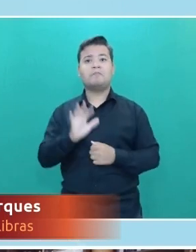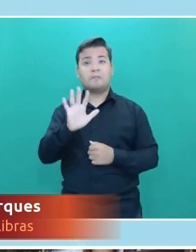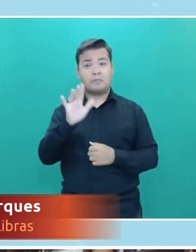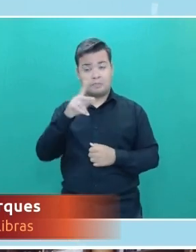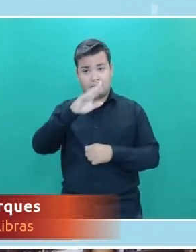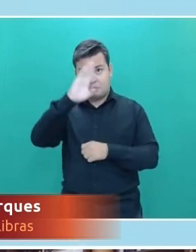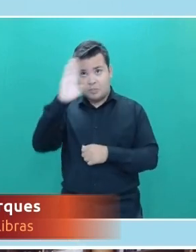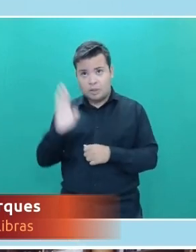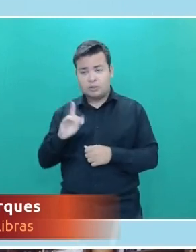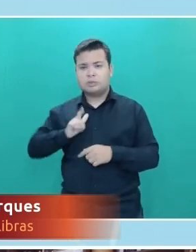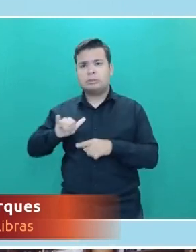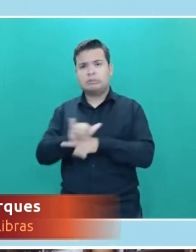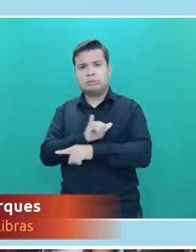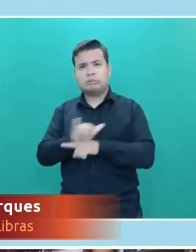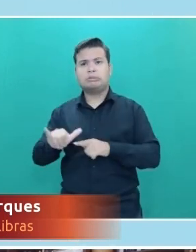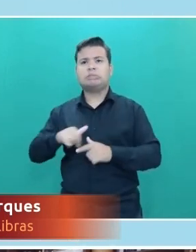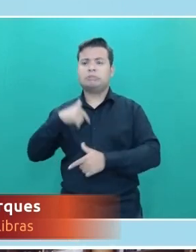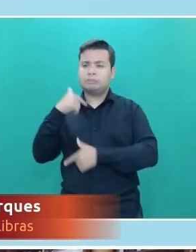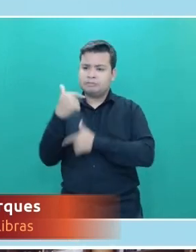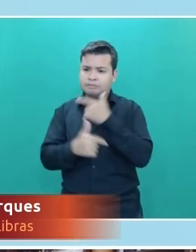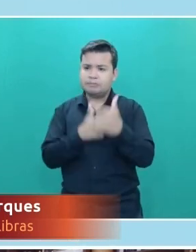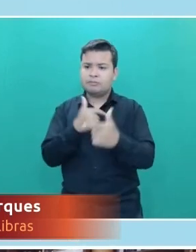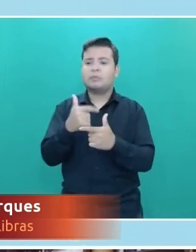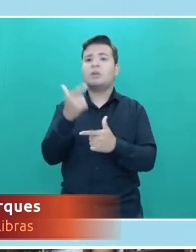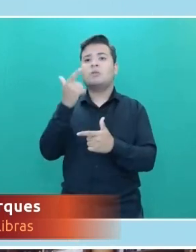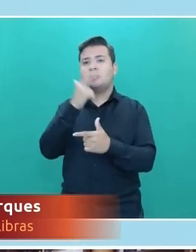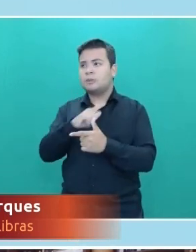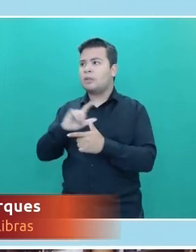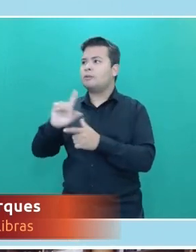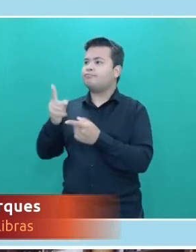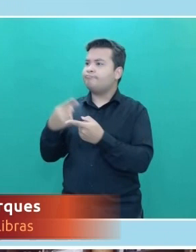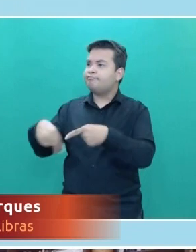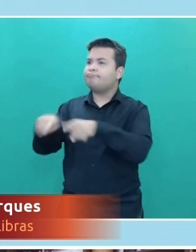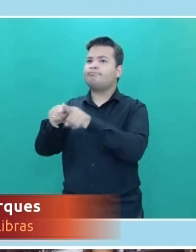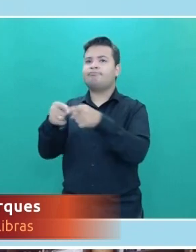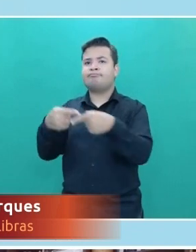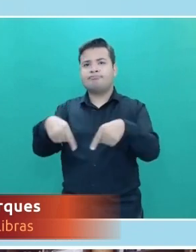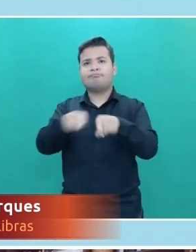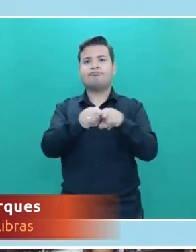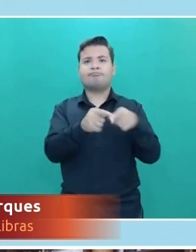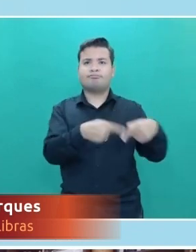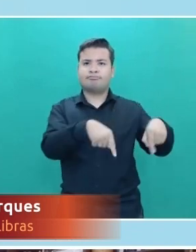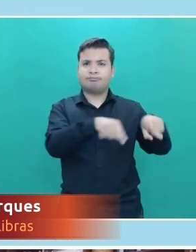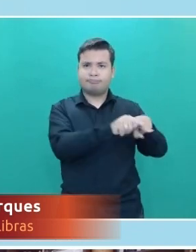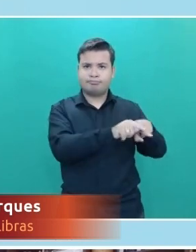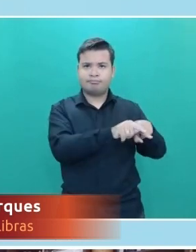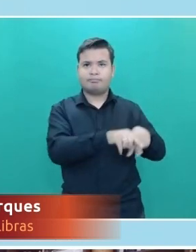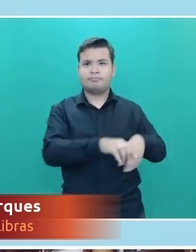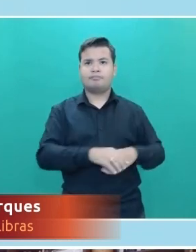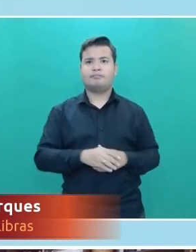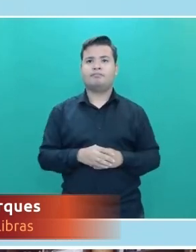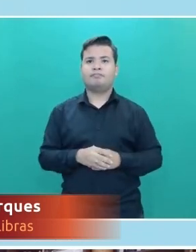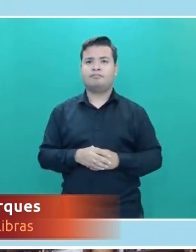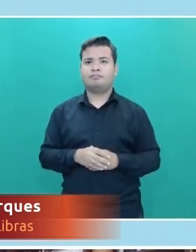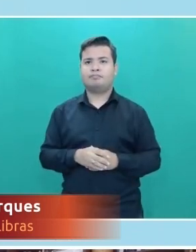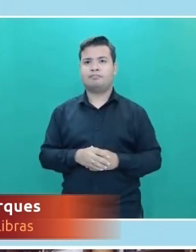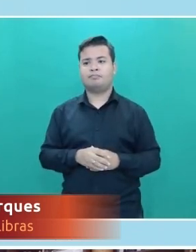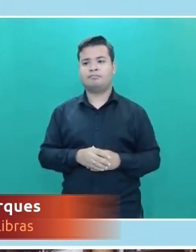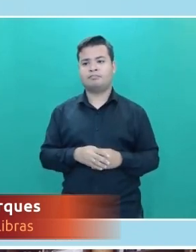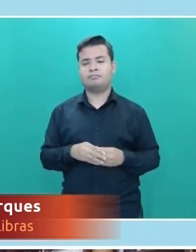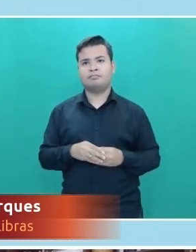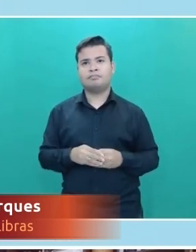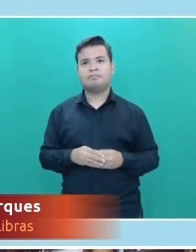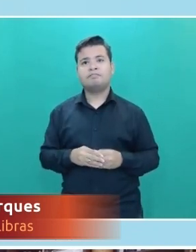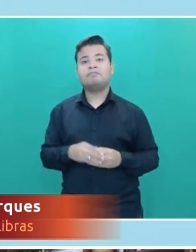estratégias e ganha esses aliados, né? Então, em termos se a gente colocasse assim, né,